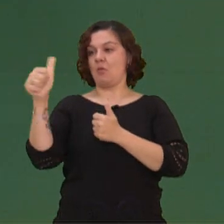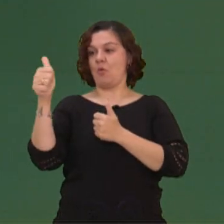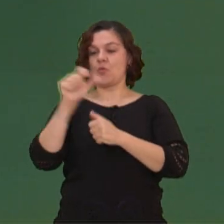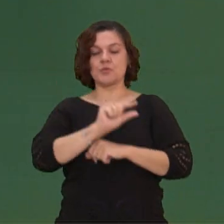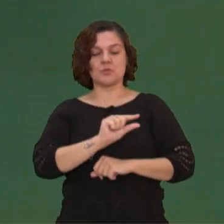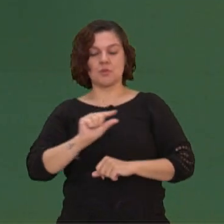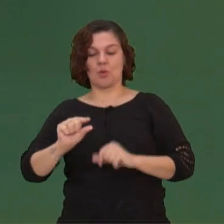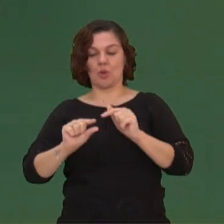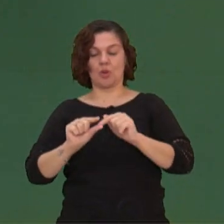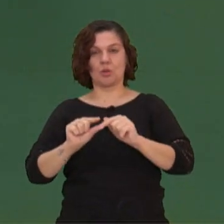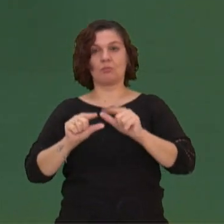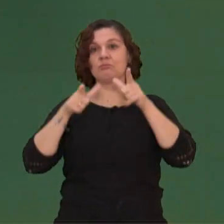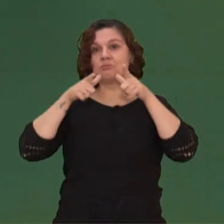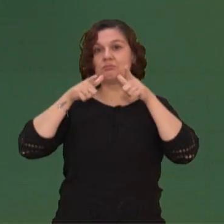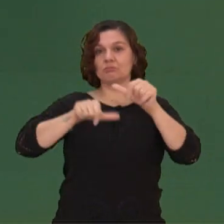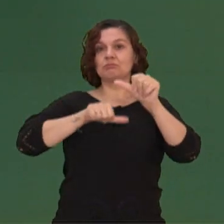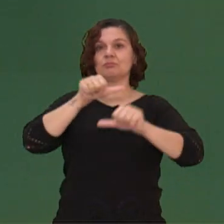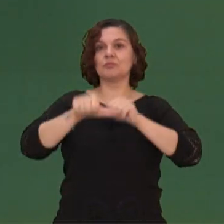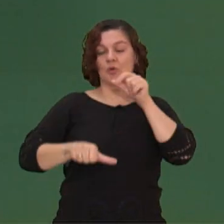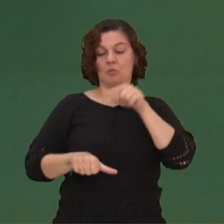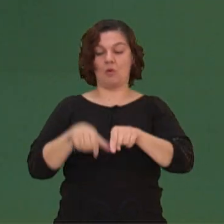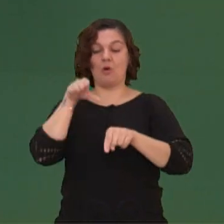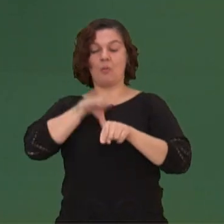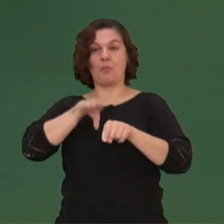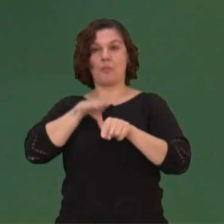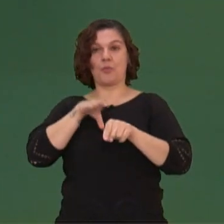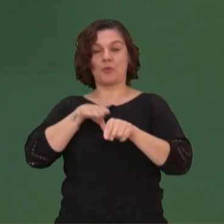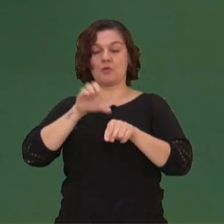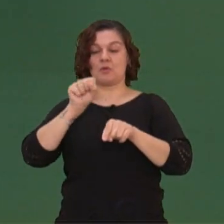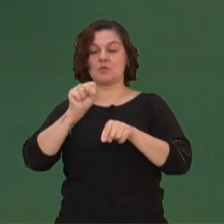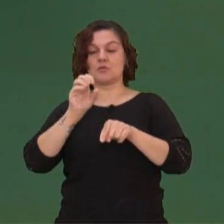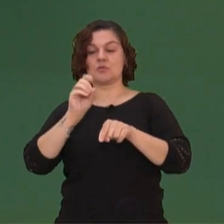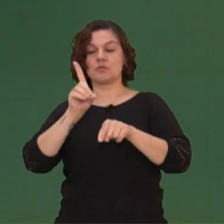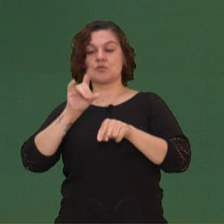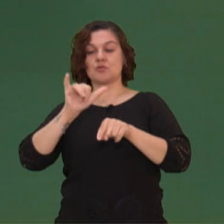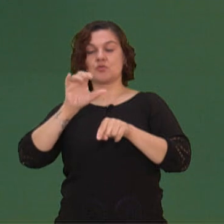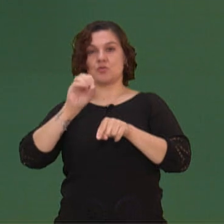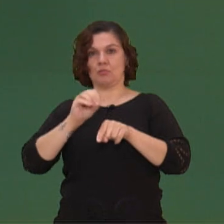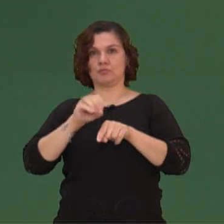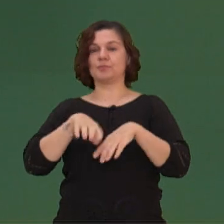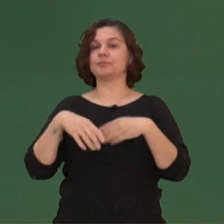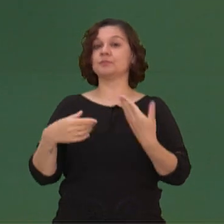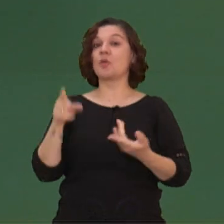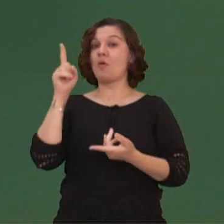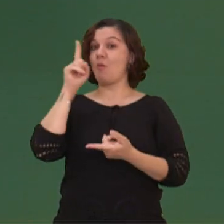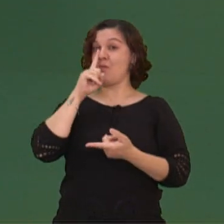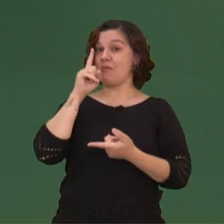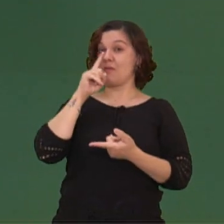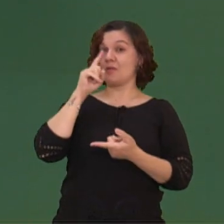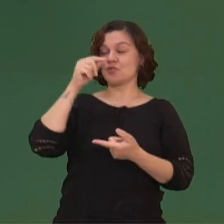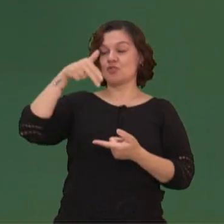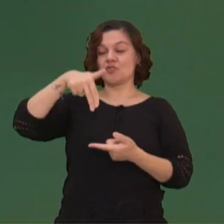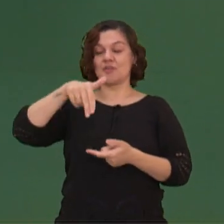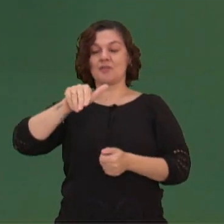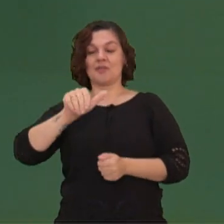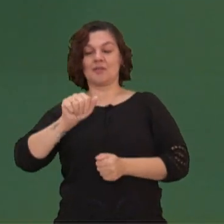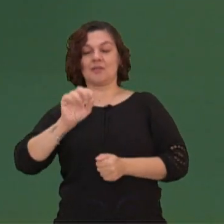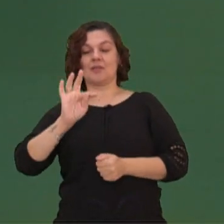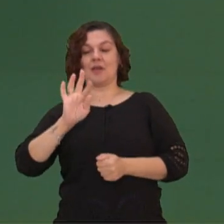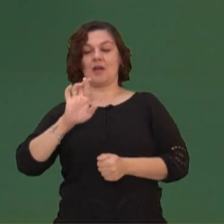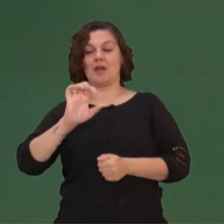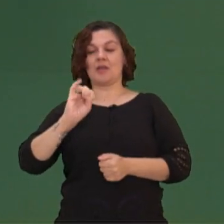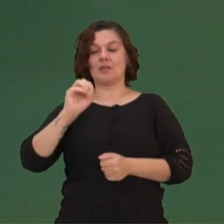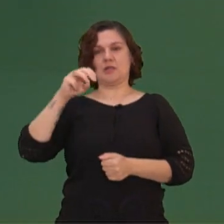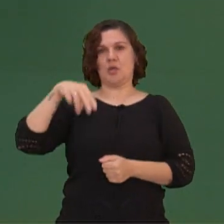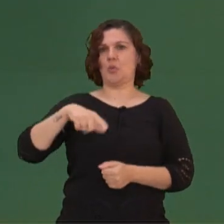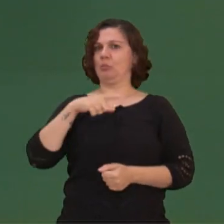o nome varia conforme a língua. Em português, ele chama-se sódio. Em latim, chama-se natrium. Aí vai ter o nome dele em